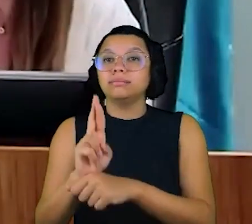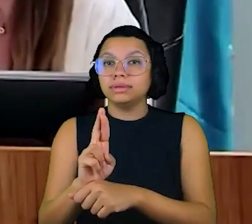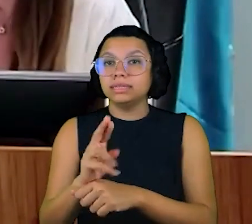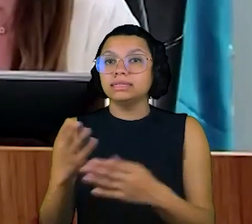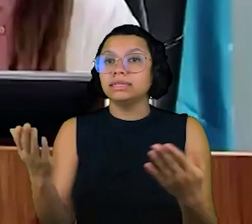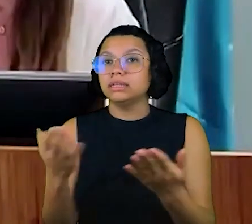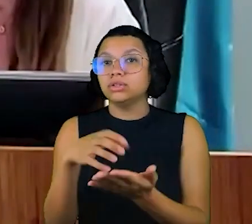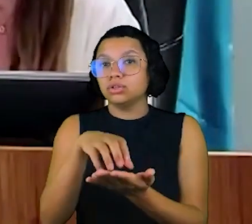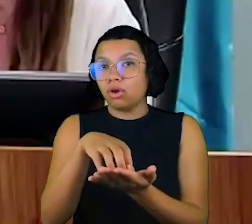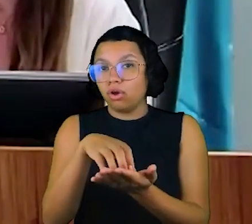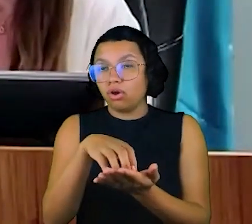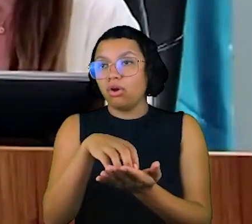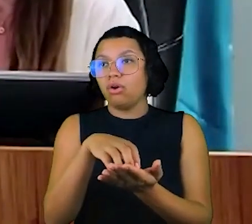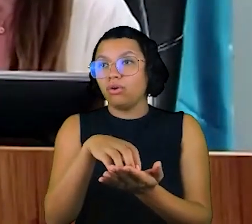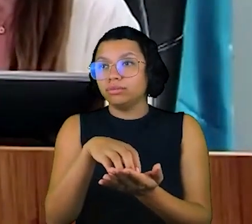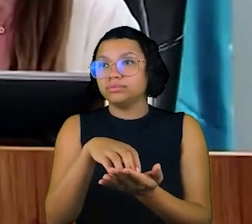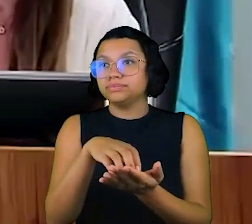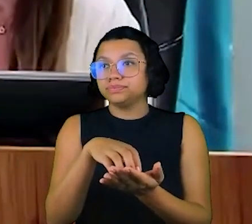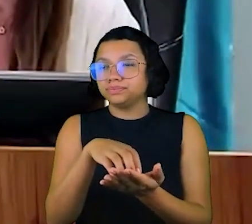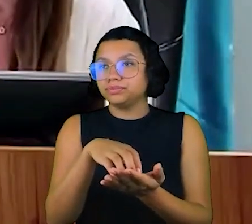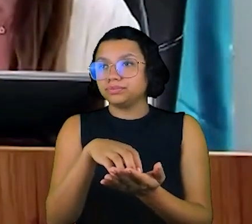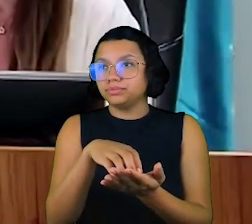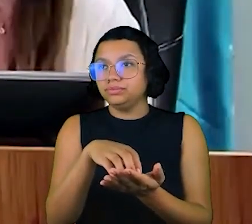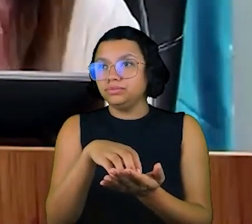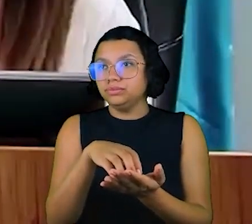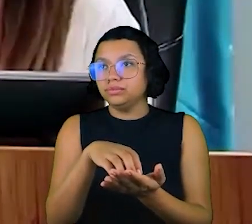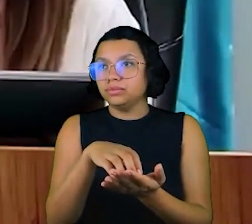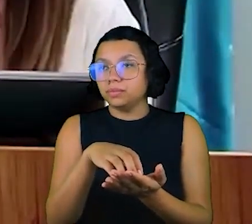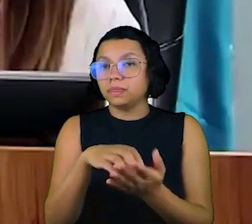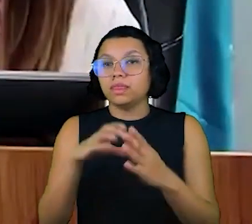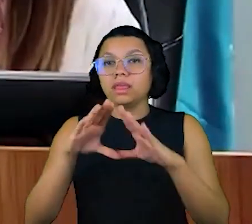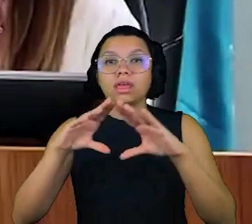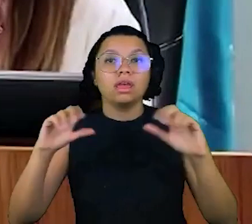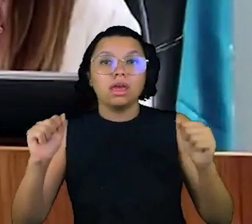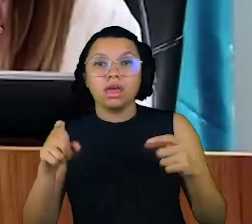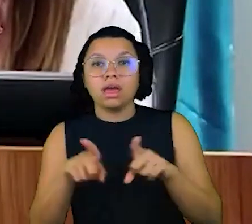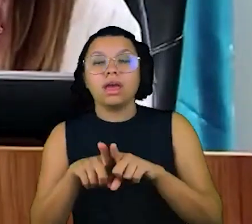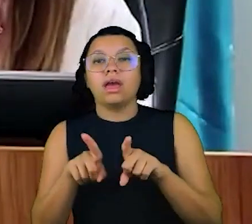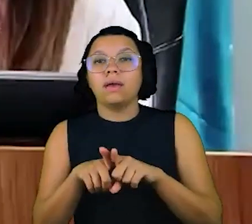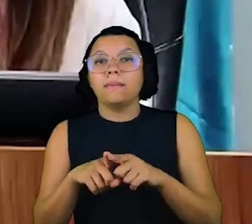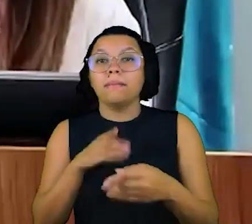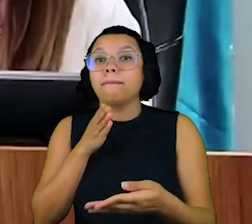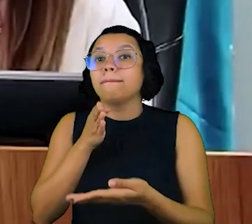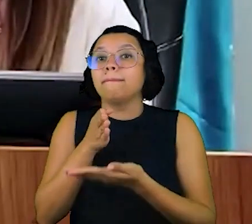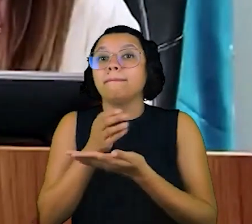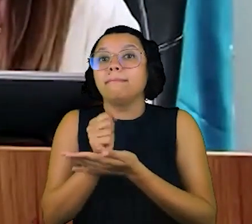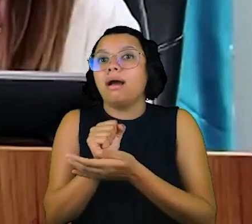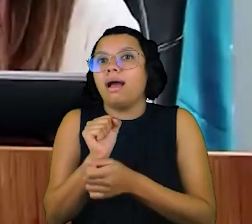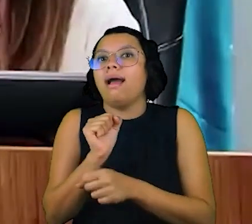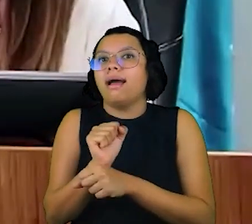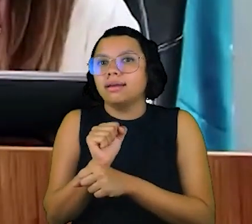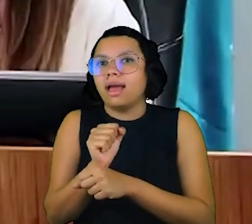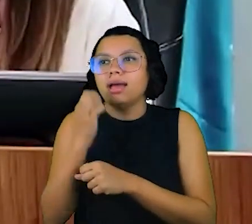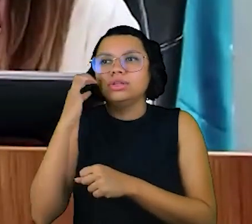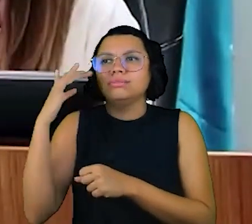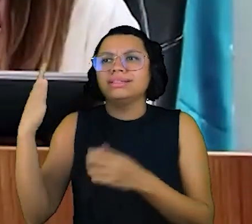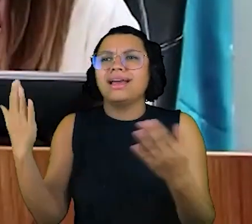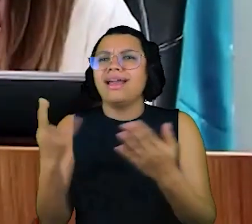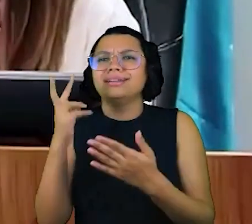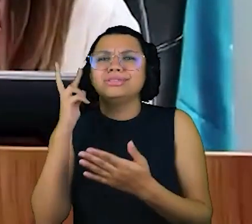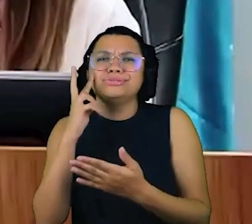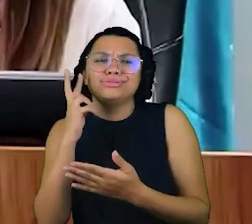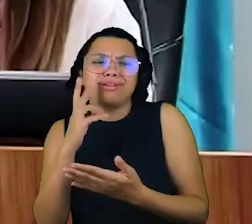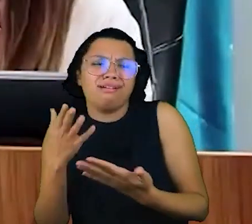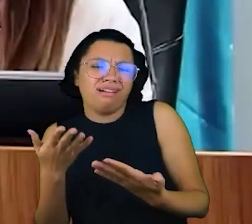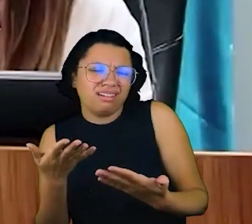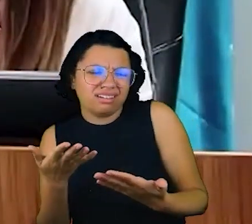os causídicos que representam esses órgãos, e a corte, para parar de pensar